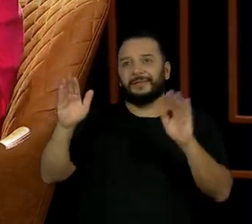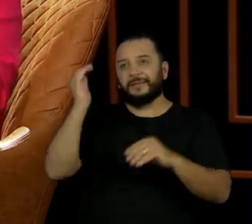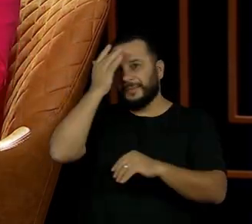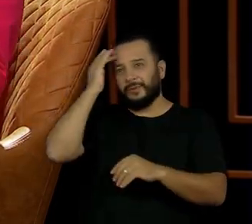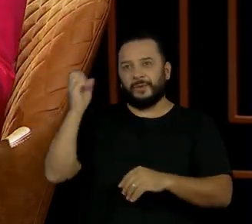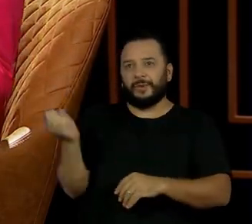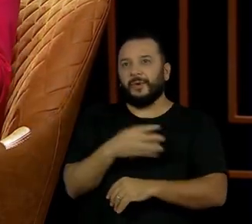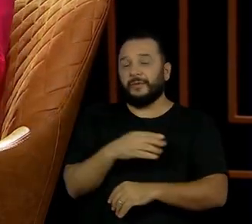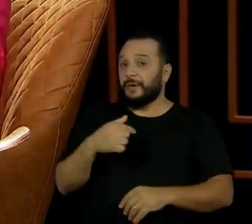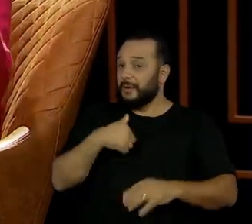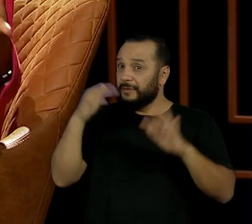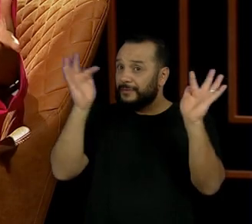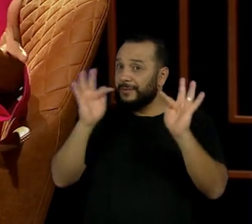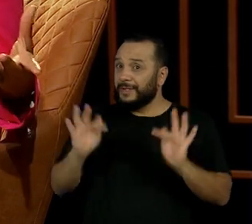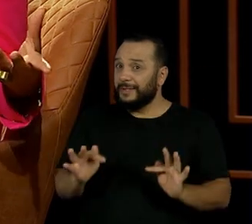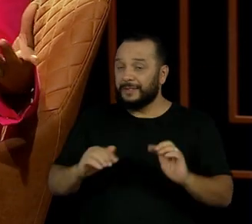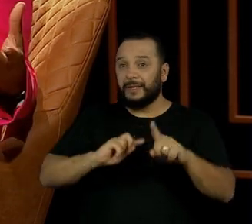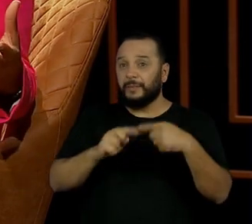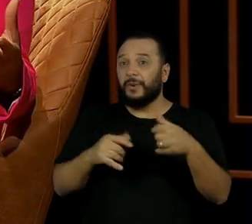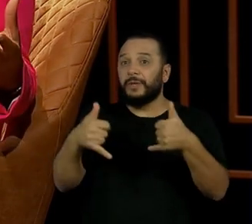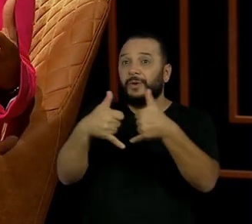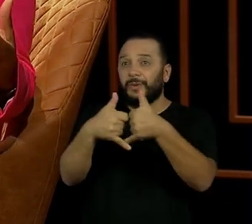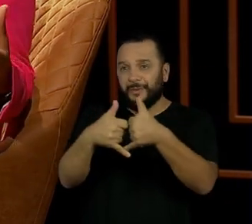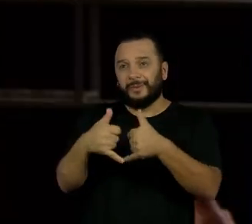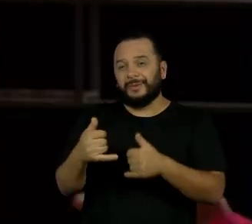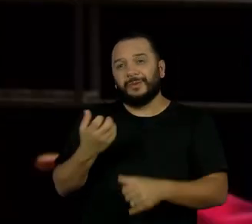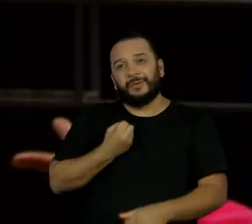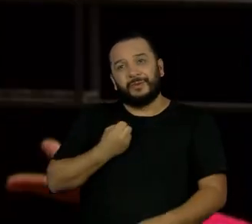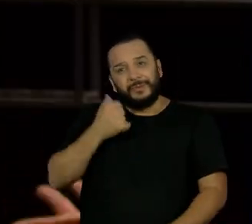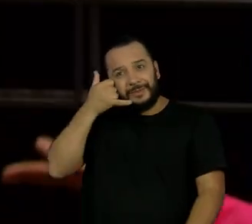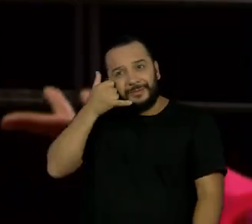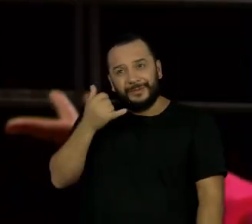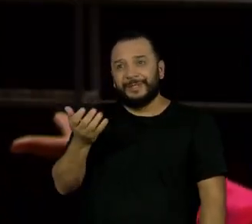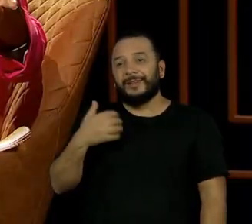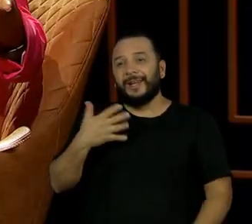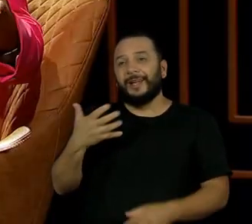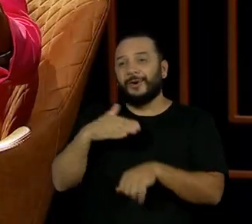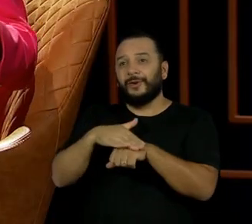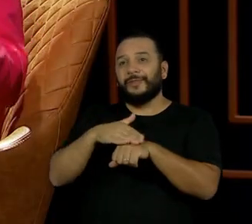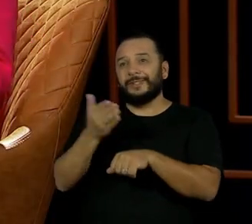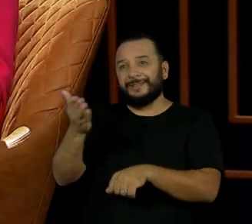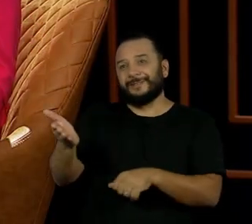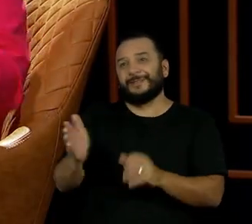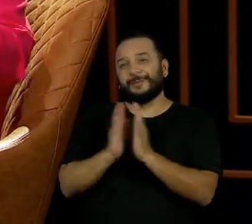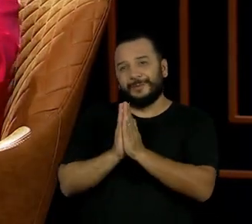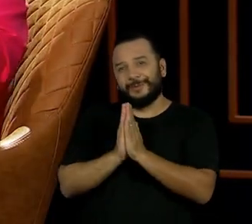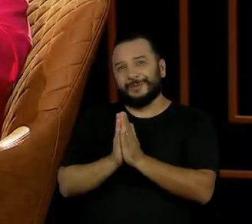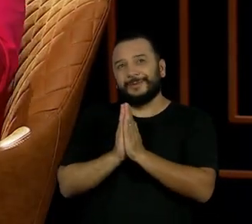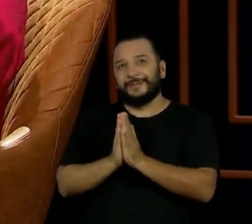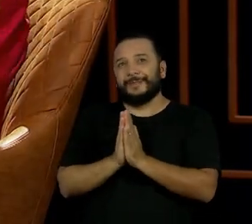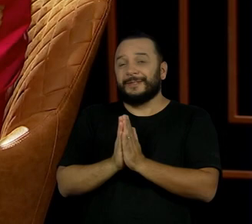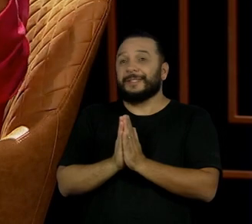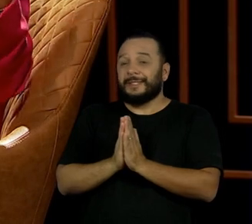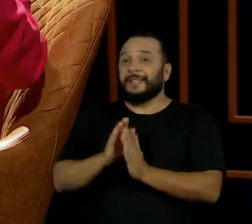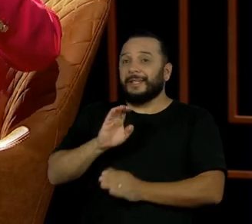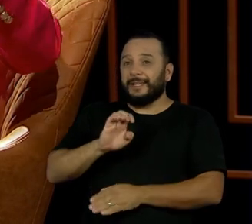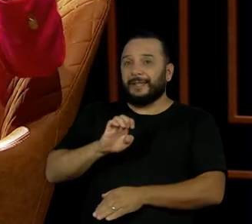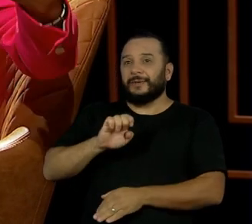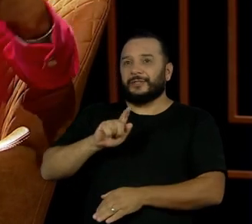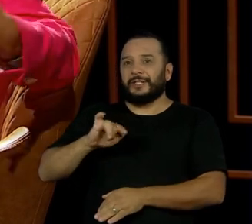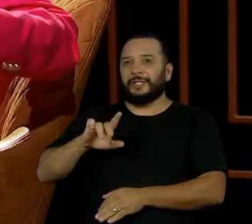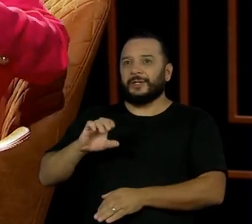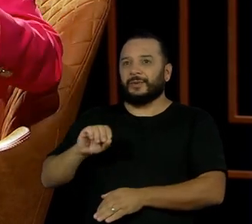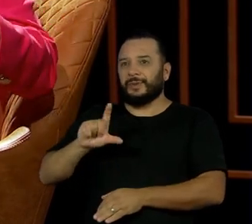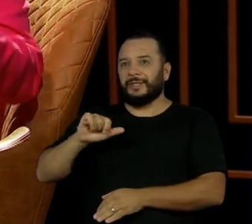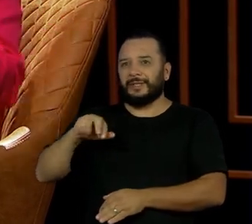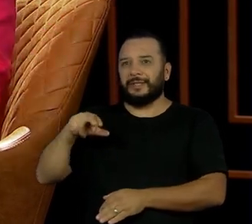então fiquei muito feliz depois eu quero o telefone dele eu vou falar com ele de novo e acho u meu gênio Lima e nós